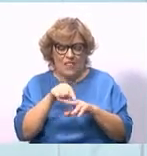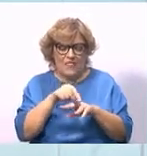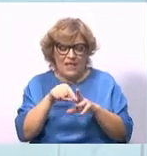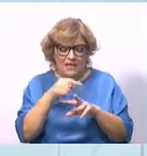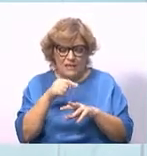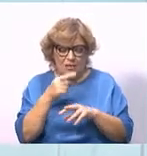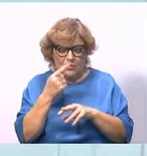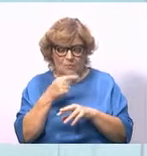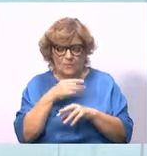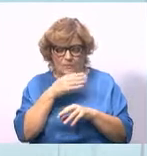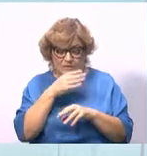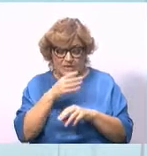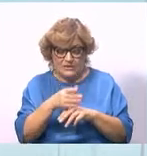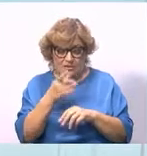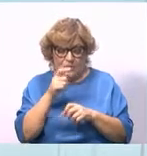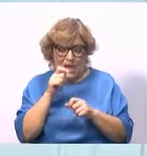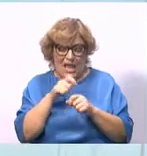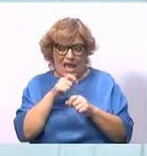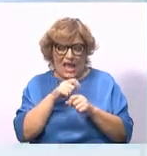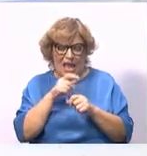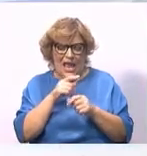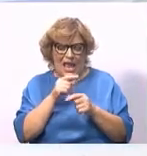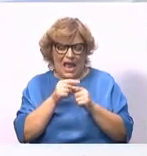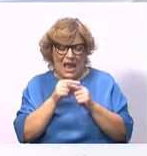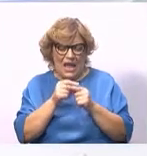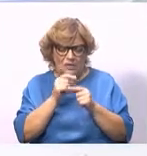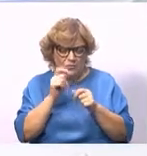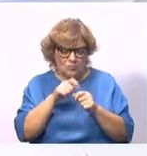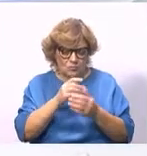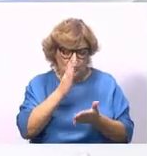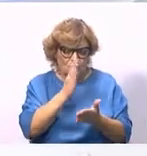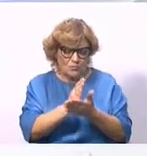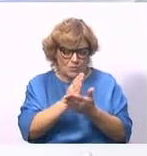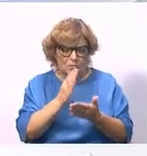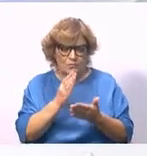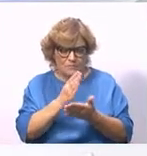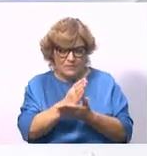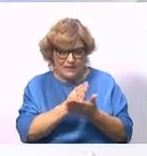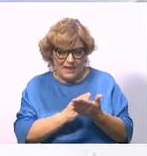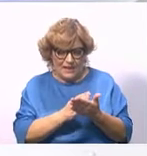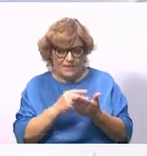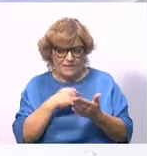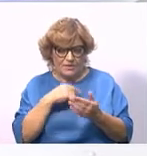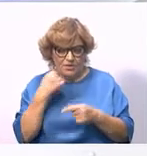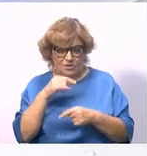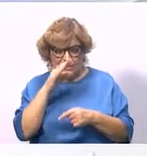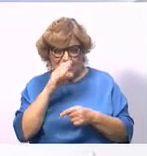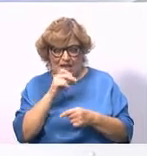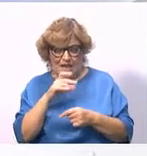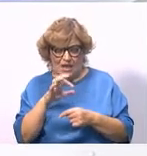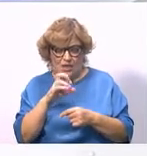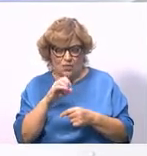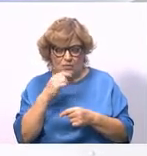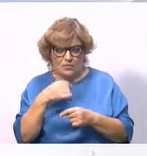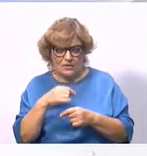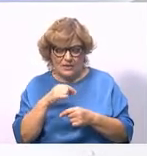então partiram um alho, um dente de alho, partido a meio. E, portanto, como nós sabemos, o alho no